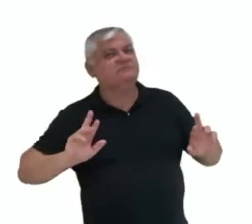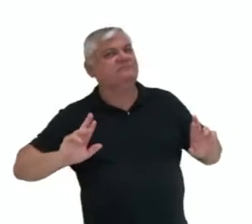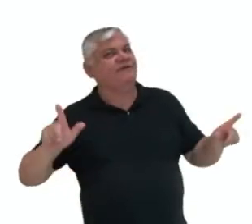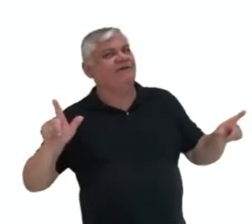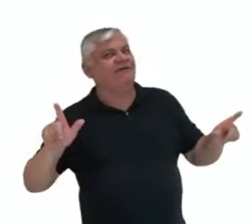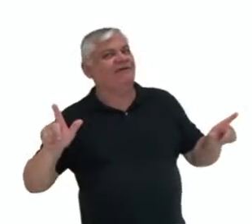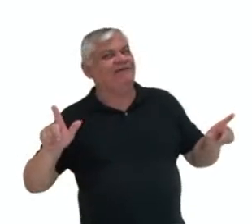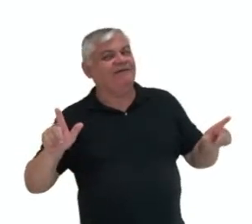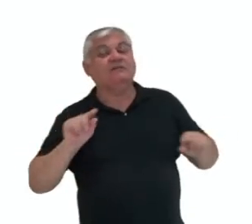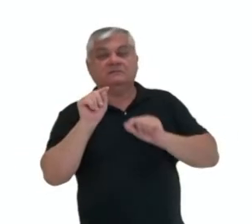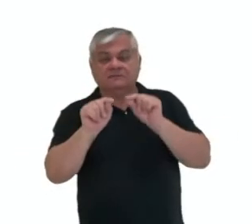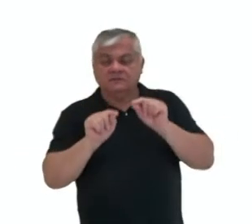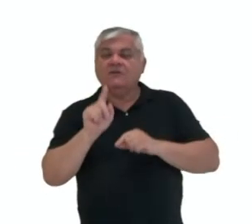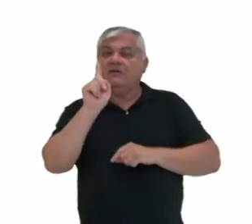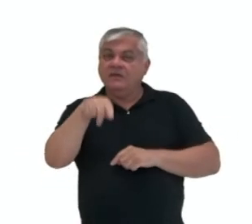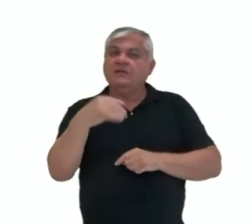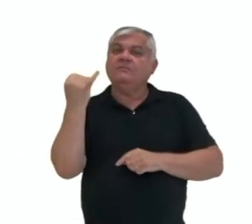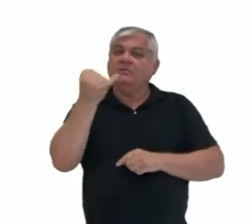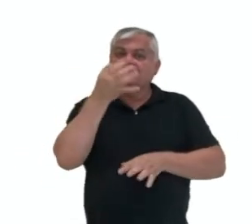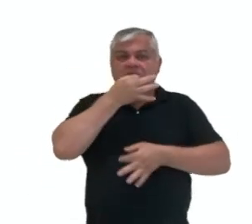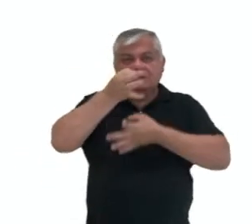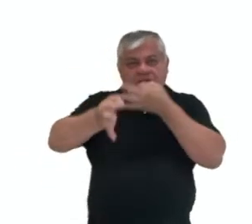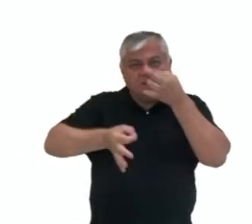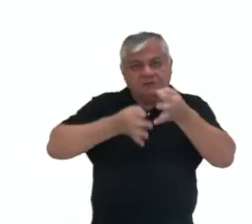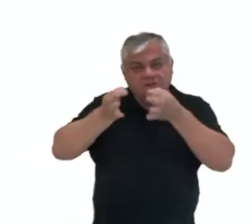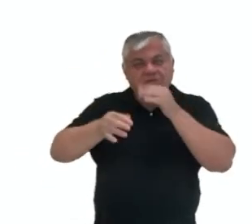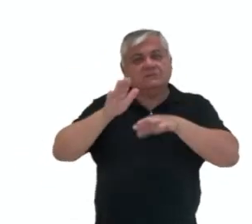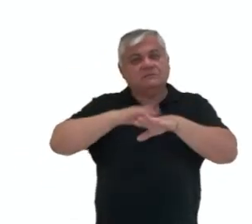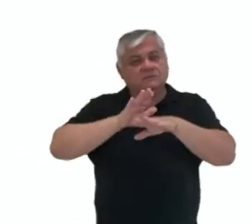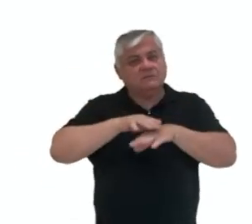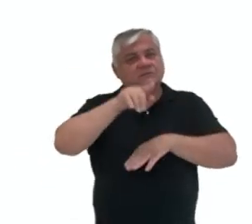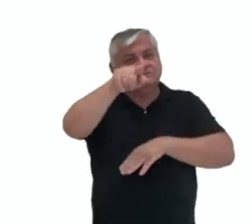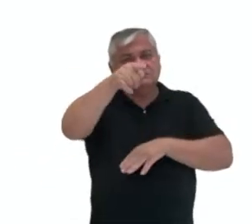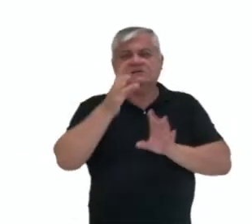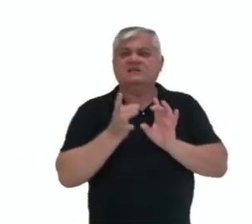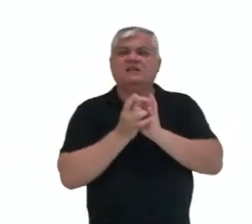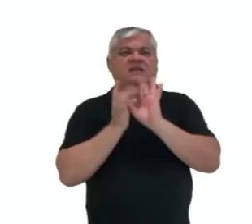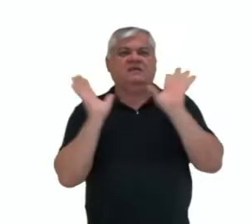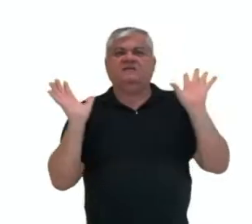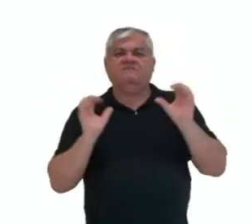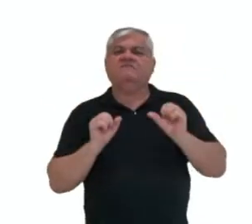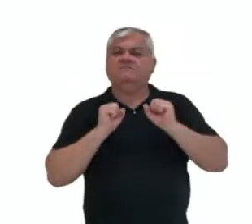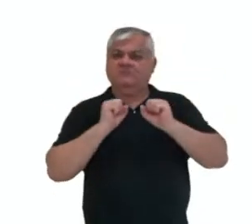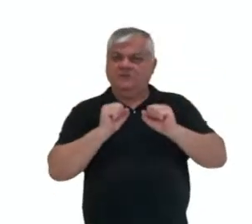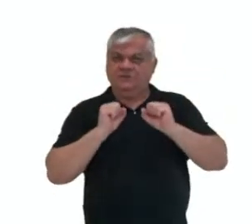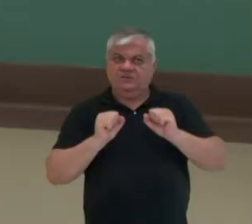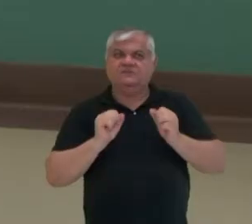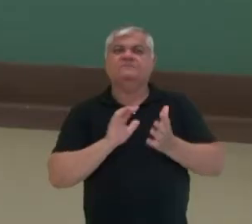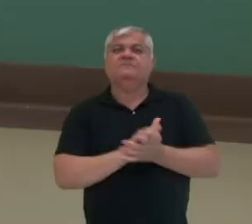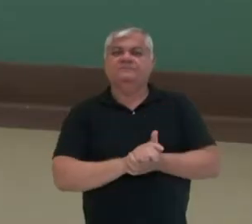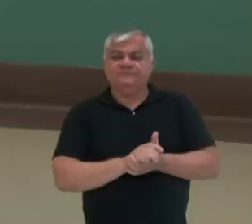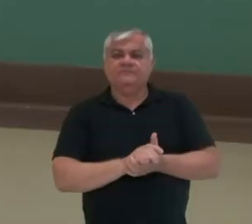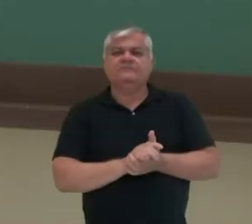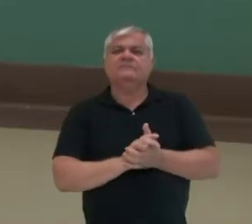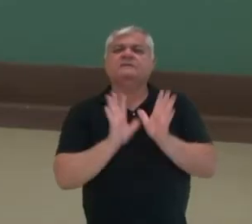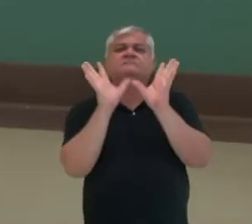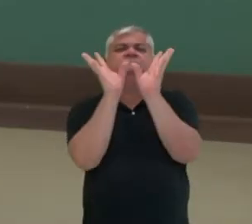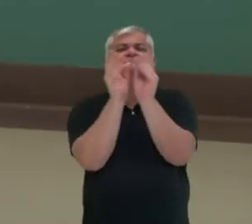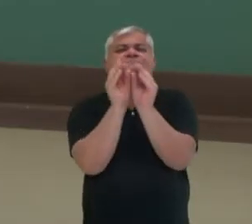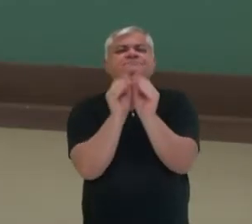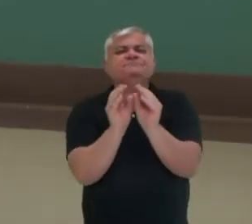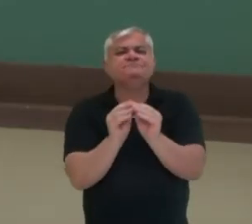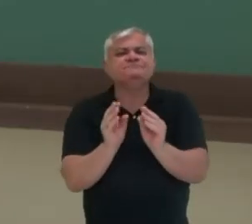de inferência, de crítica, você pode fazer nessa questão com uma breve